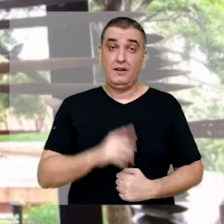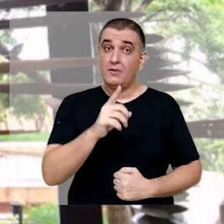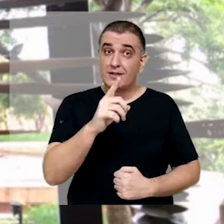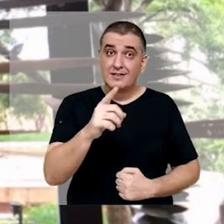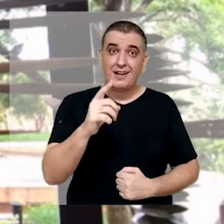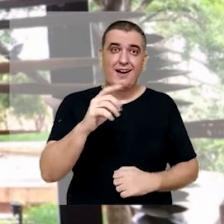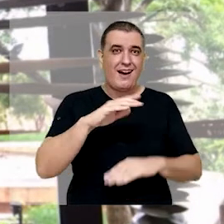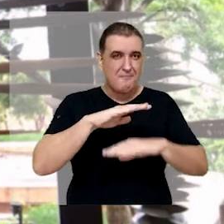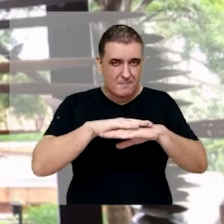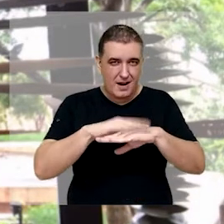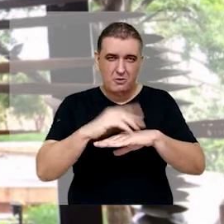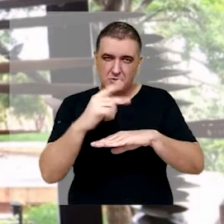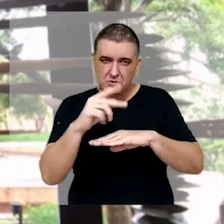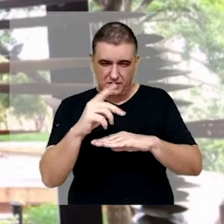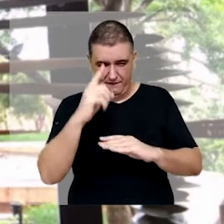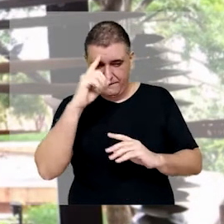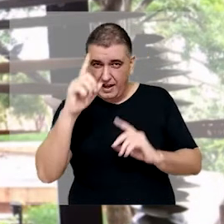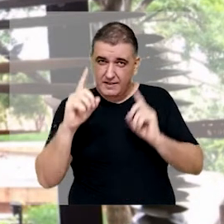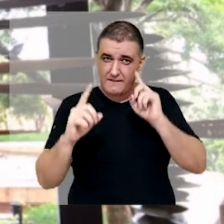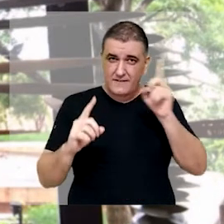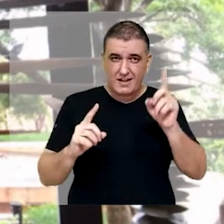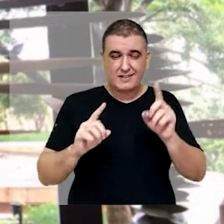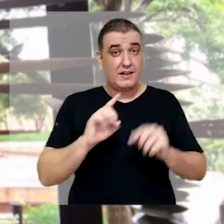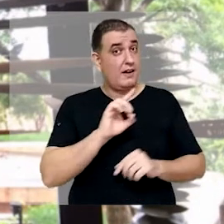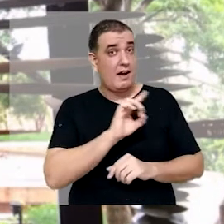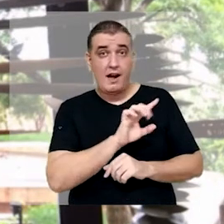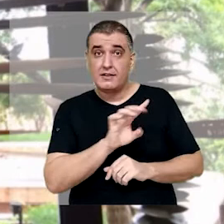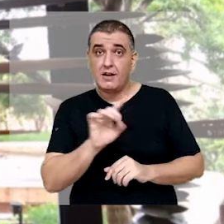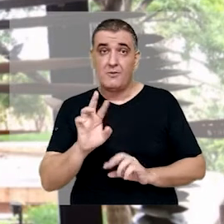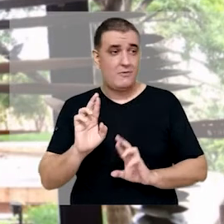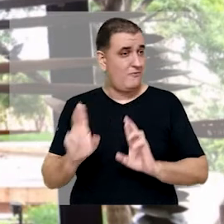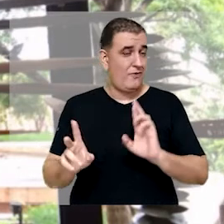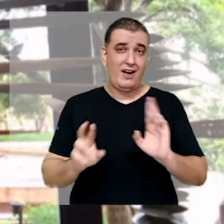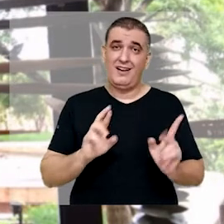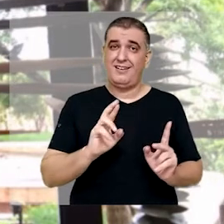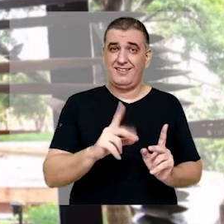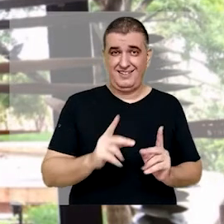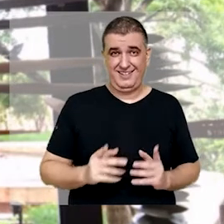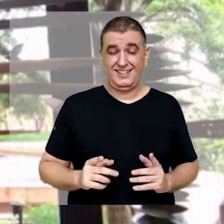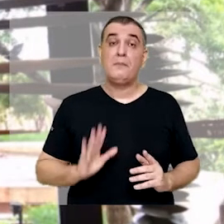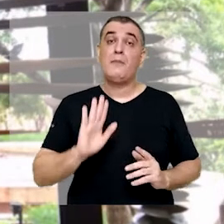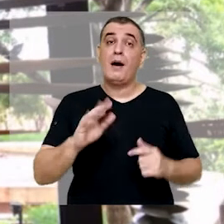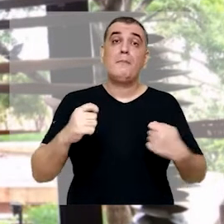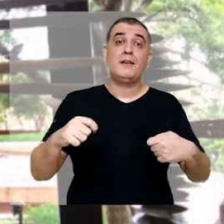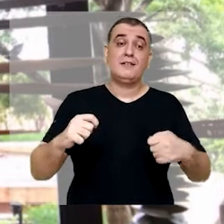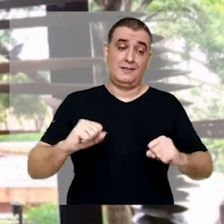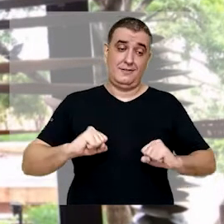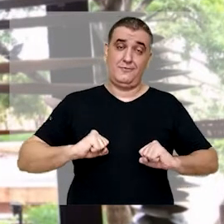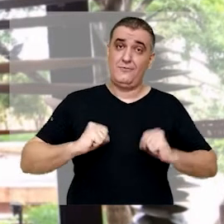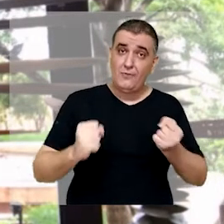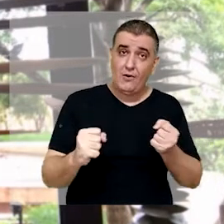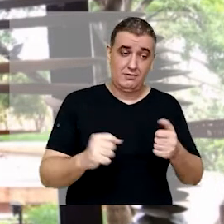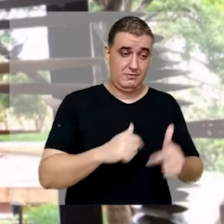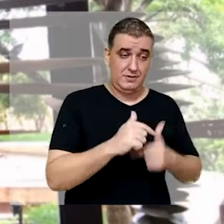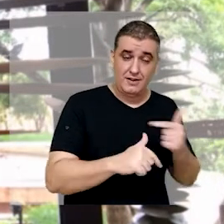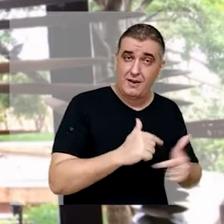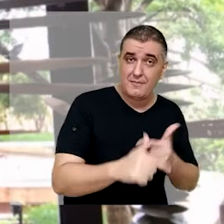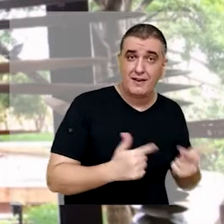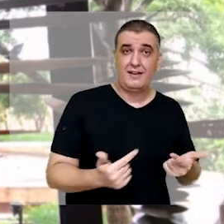a linguagem que cada um vai conquistar é através da